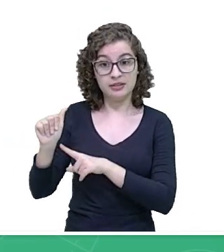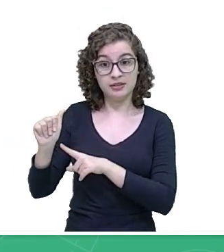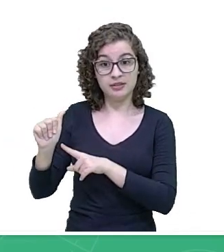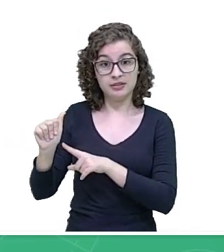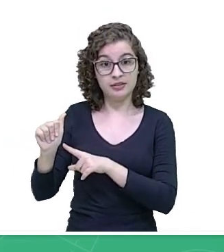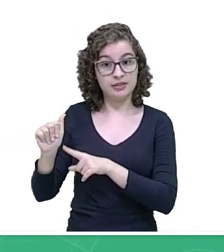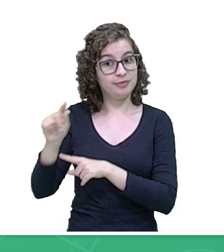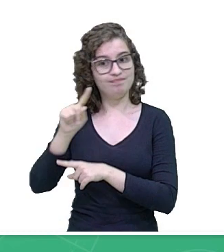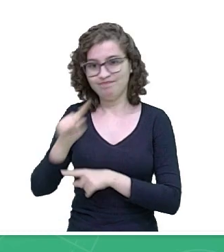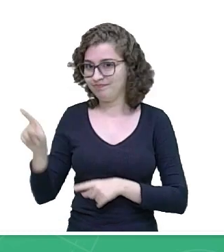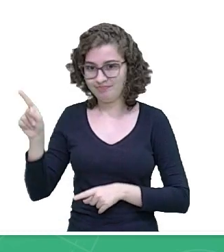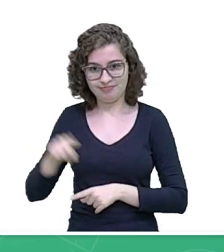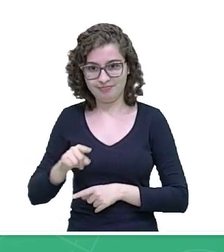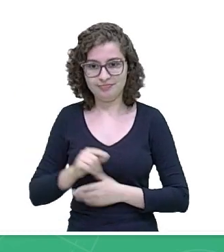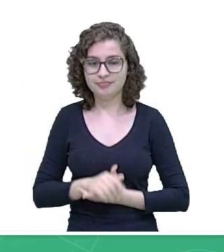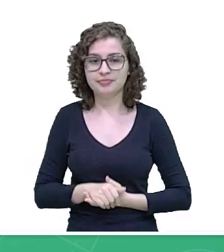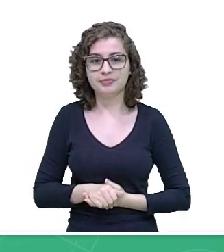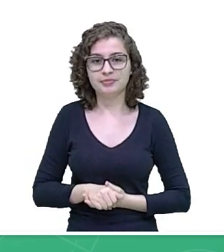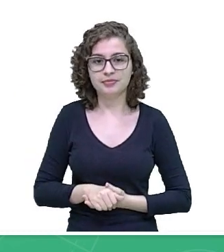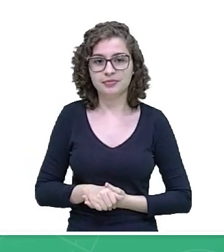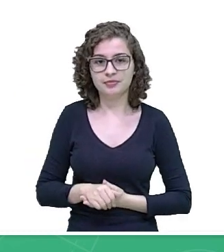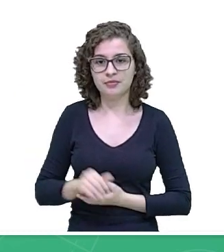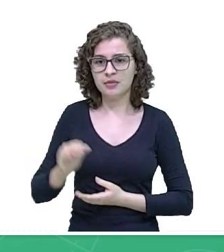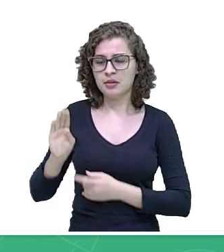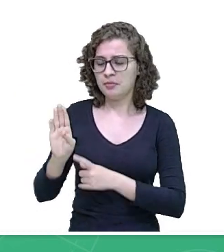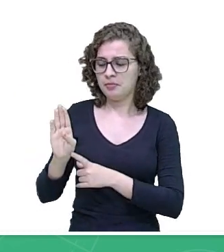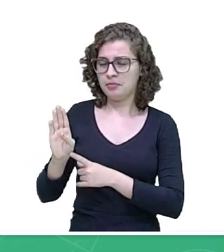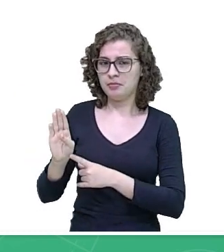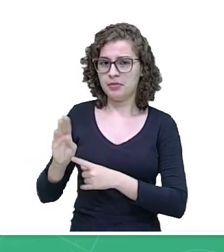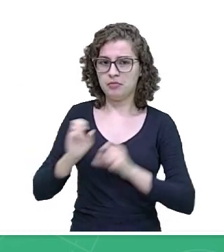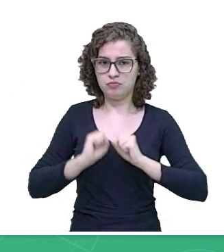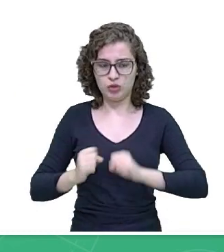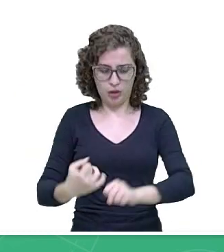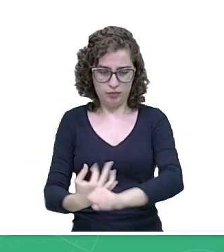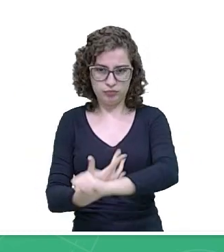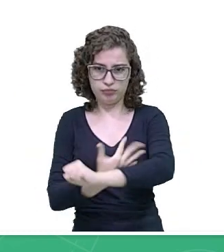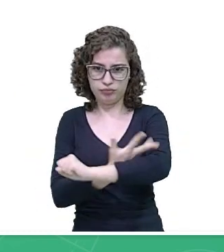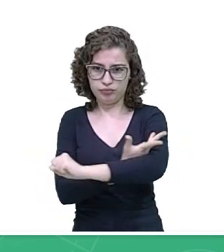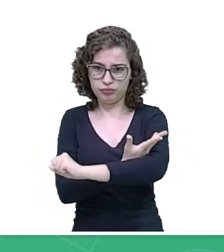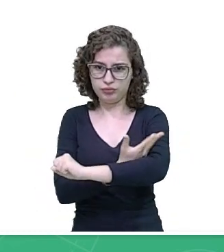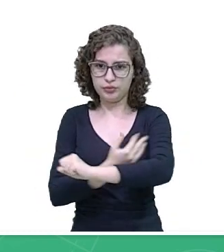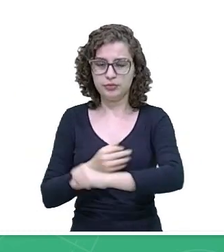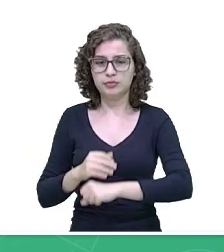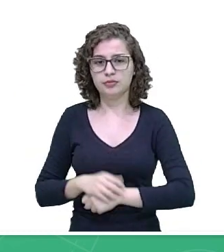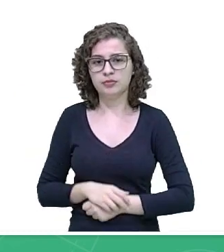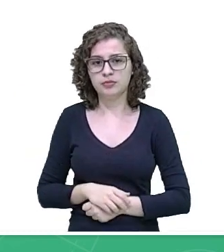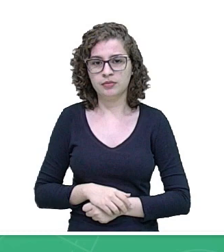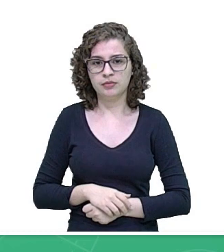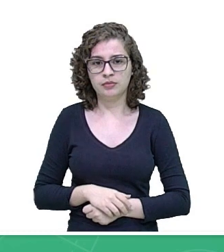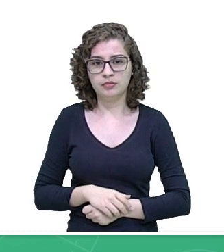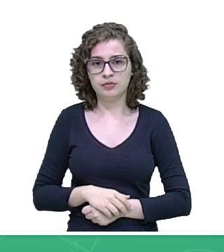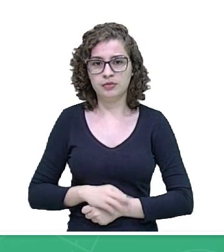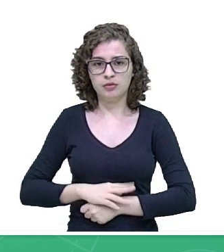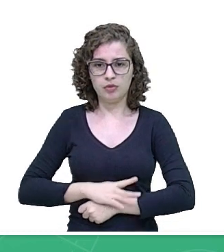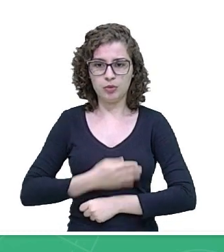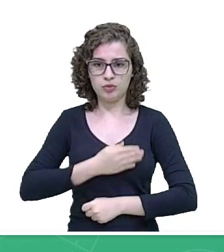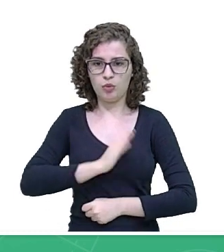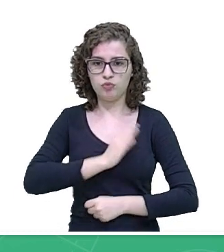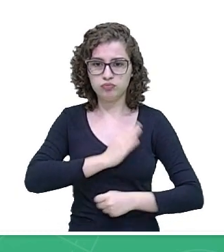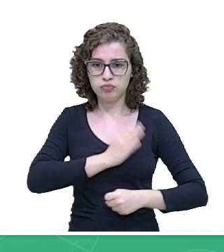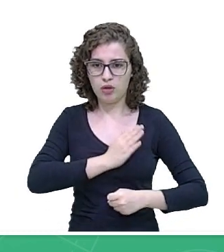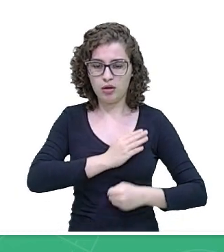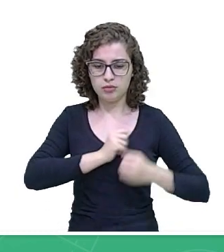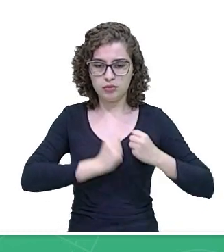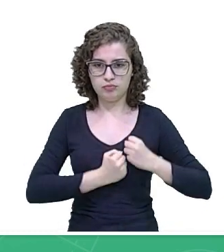não pode ser. Sistema circulatório, ele é responsável pelo bombeamento lá do